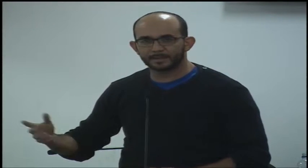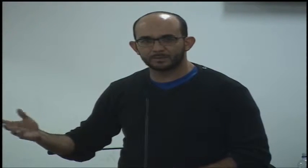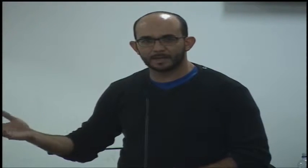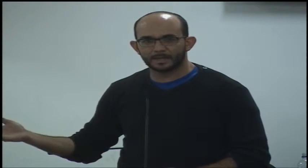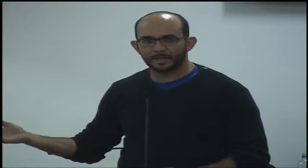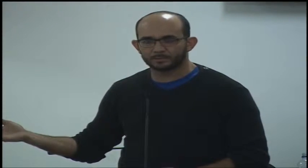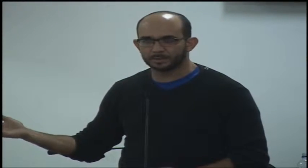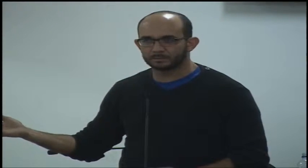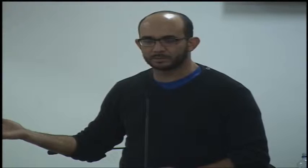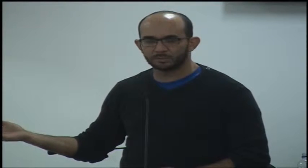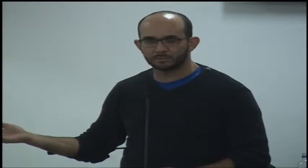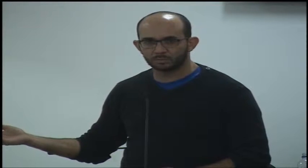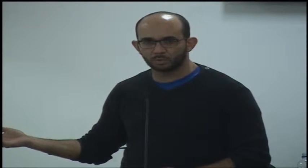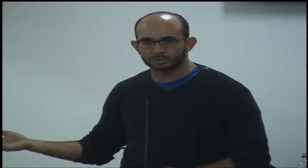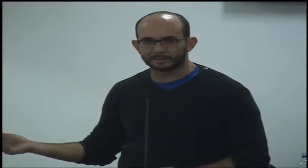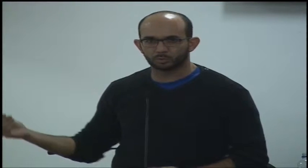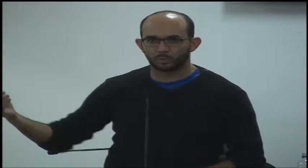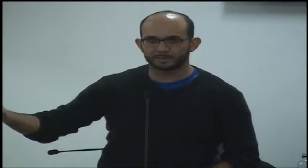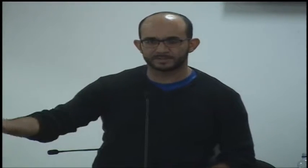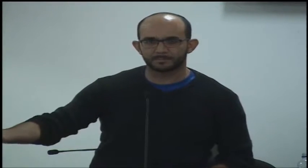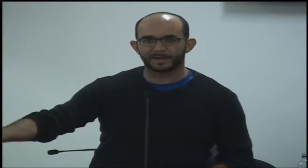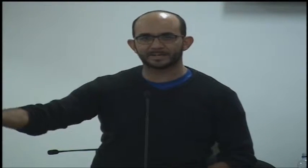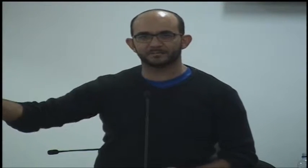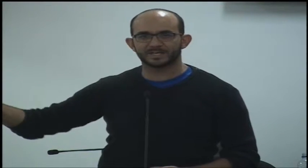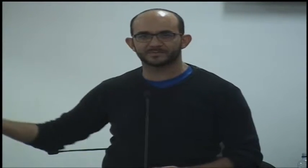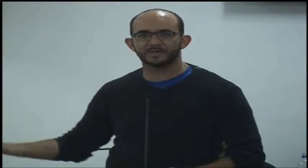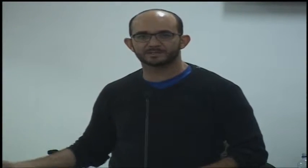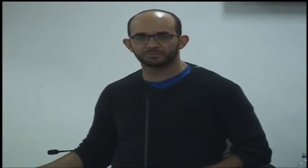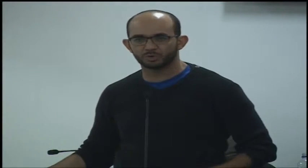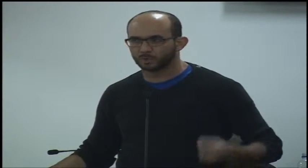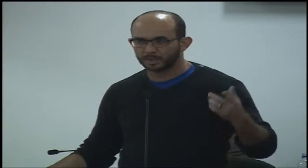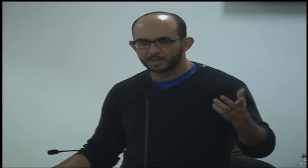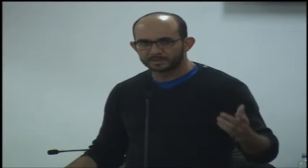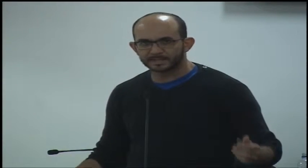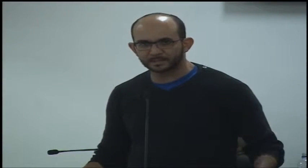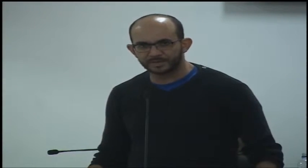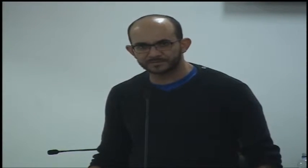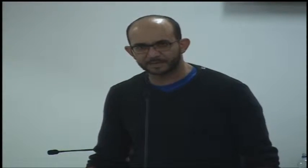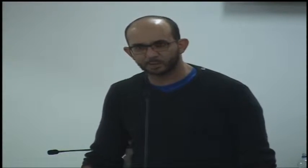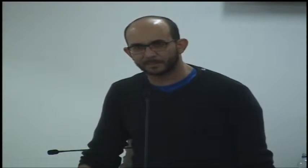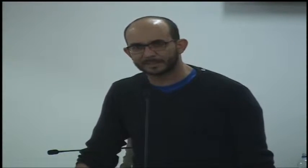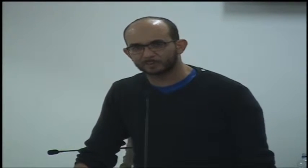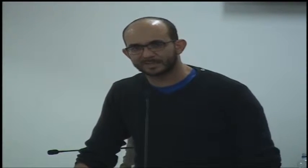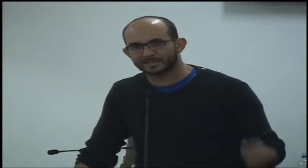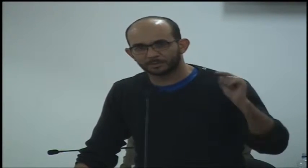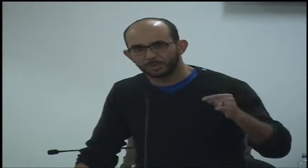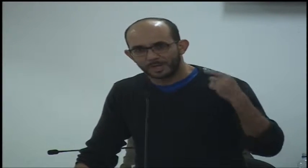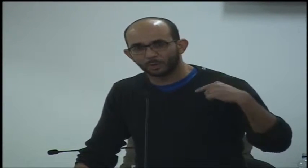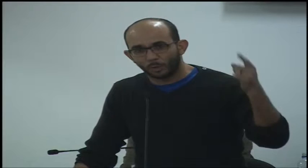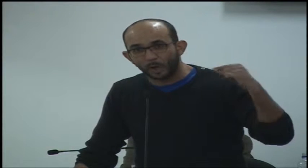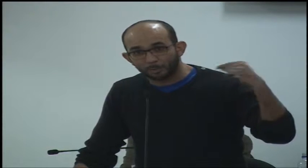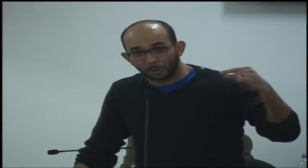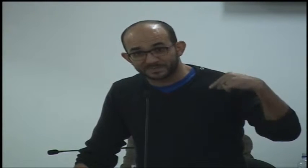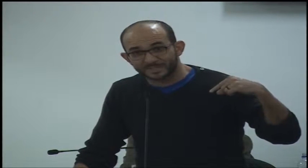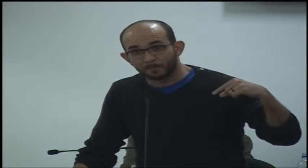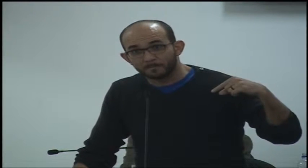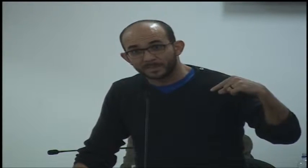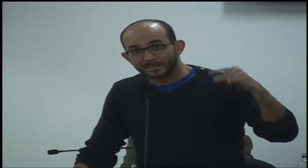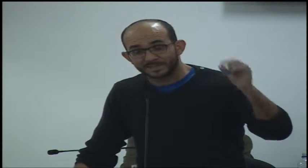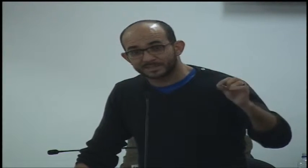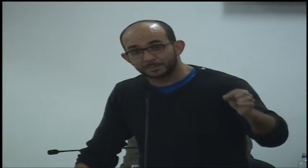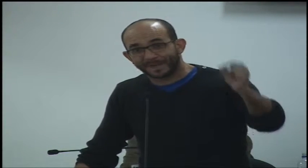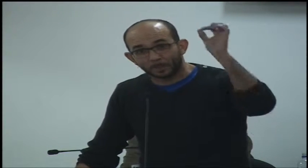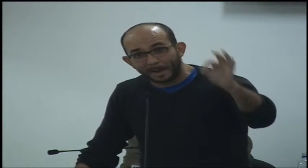Limeira tem um contrato com a Tecipar que faz varrição de rua. Certa vez, vereador, no mandato passado, eu por